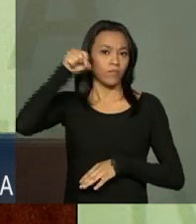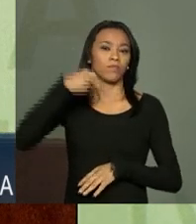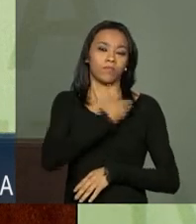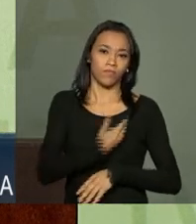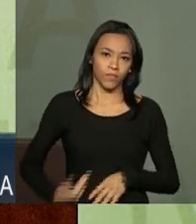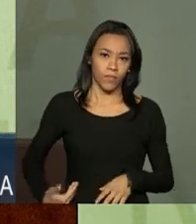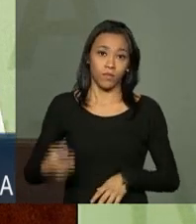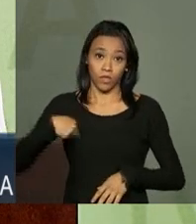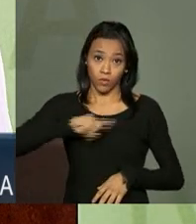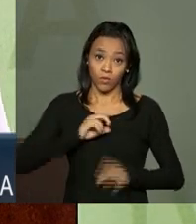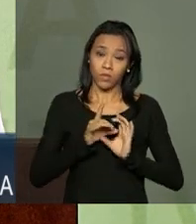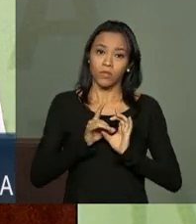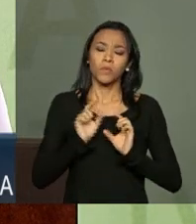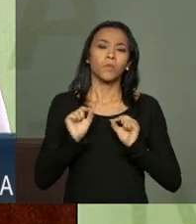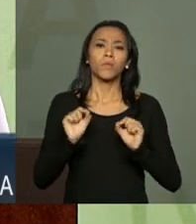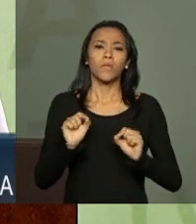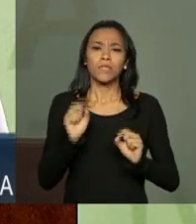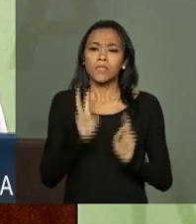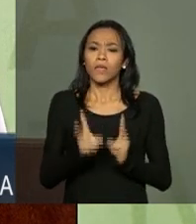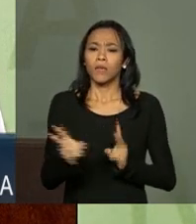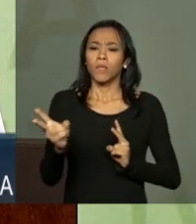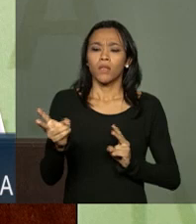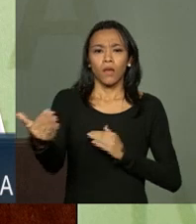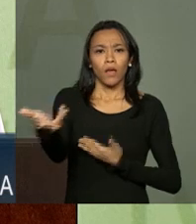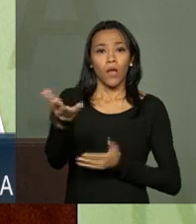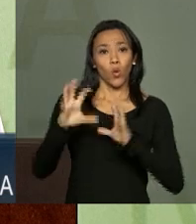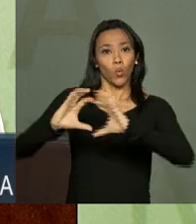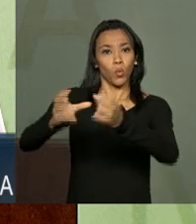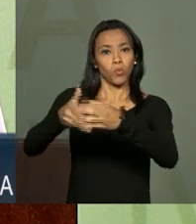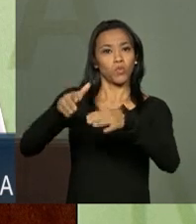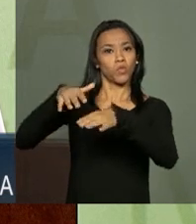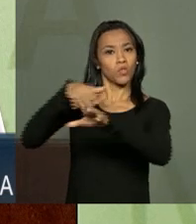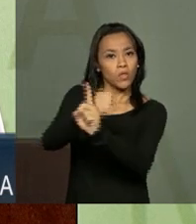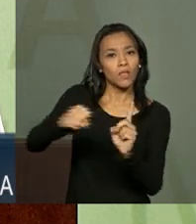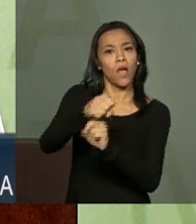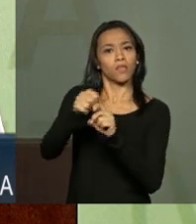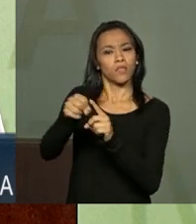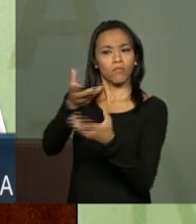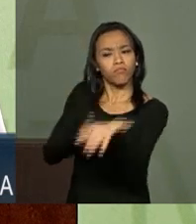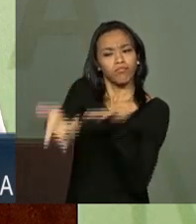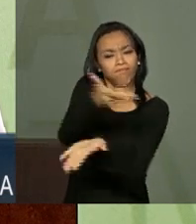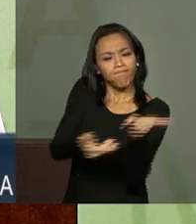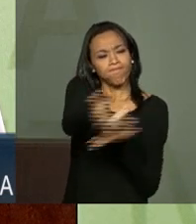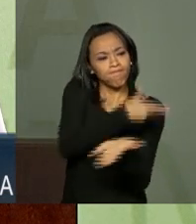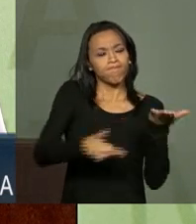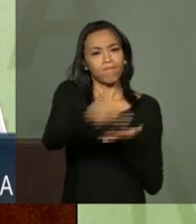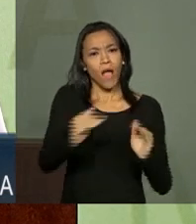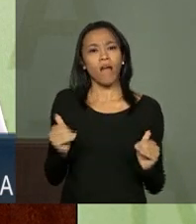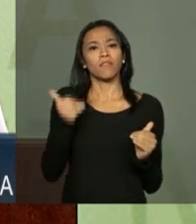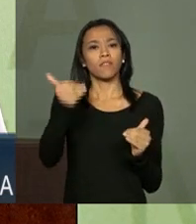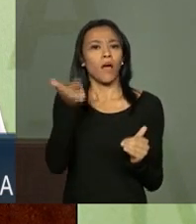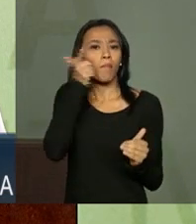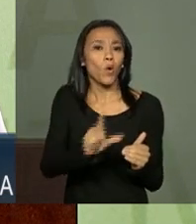permitiu, também sempre que dialogamos com os movimentos sociais, avançar na luta contra o